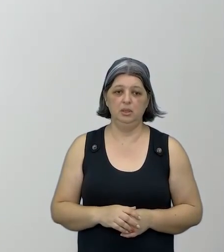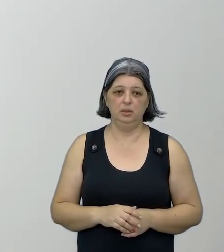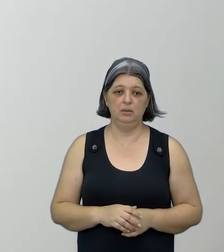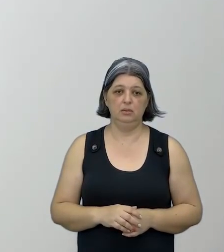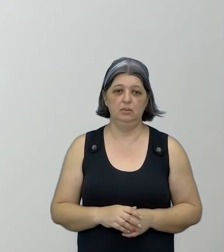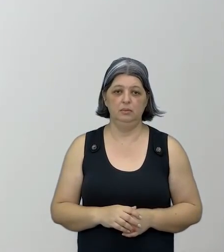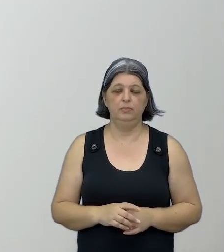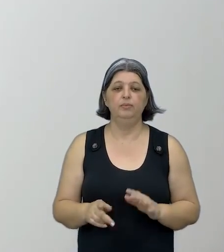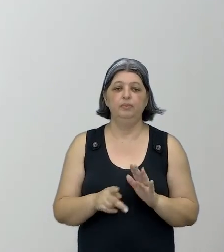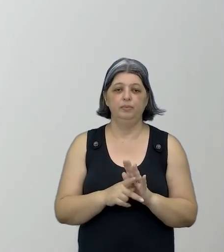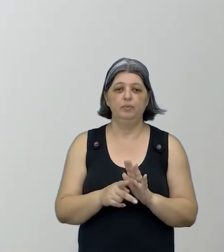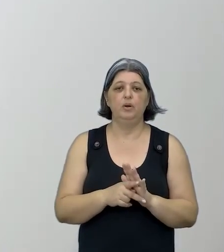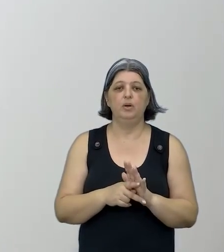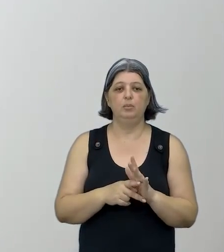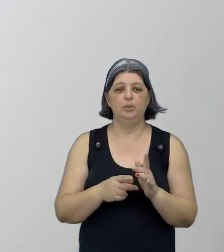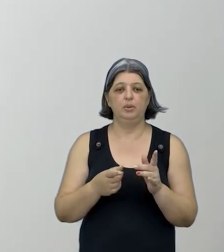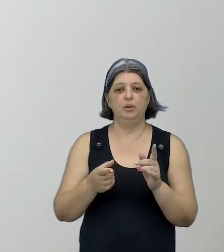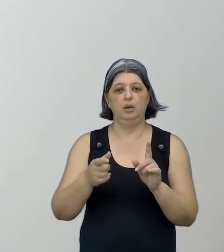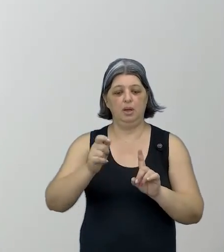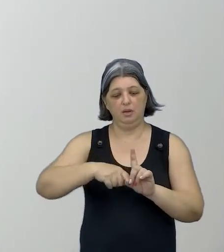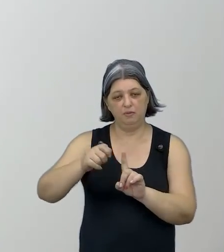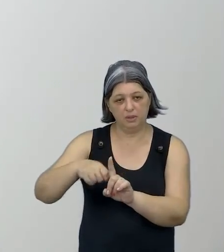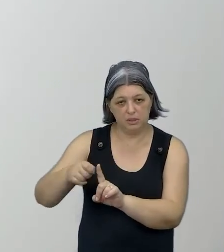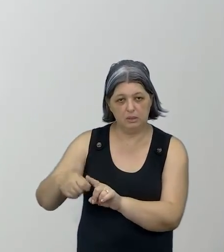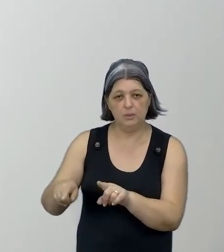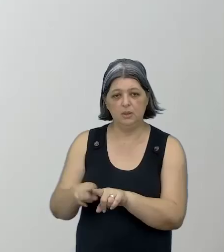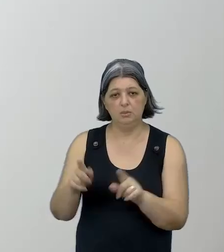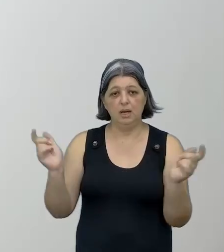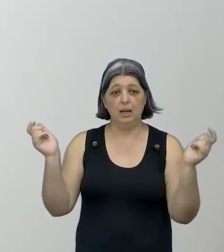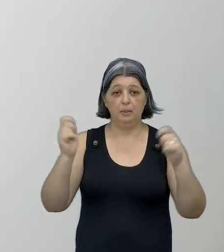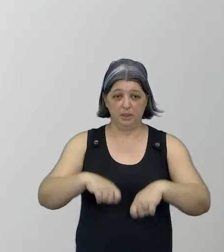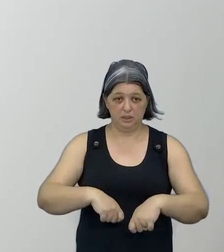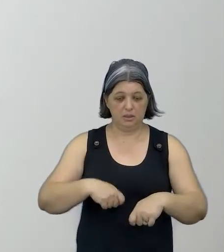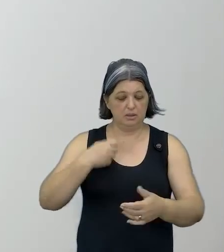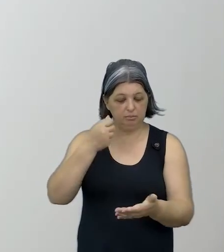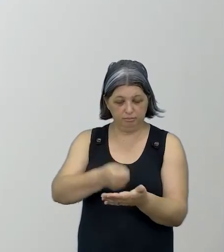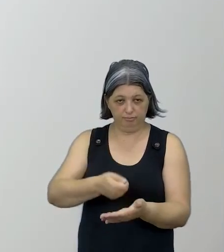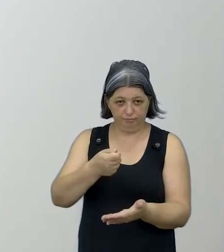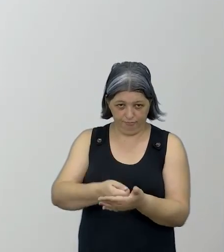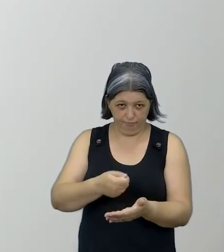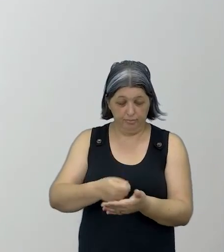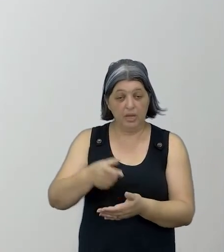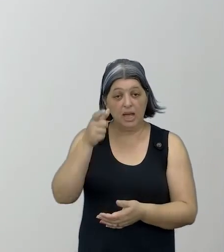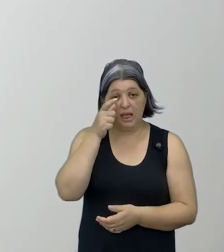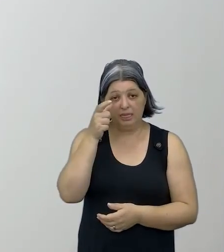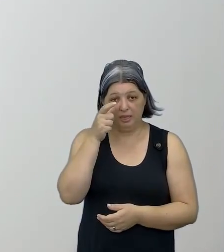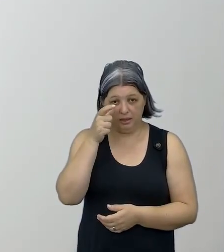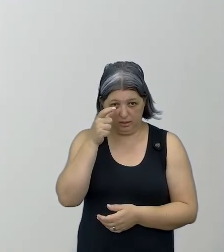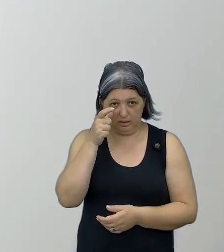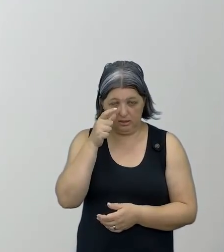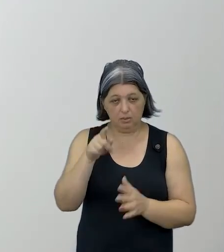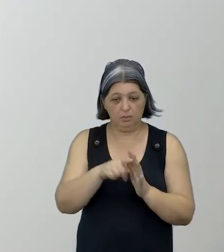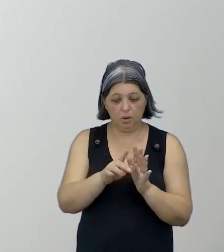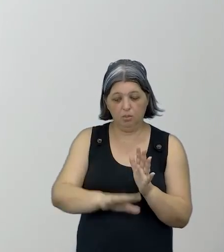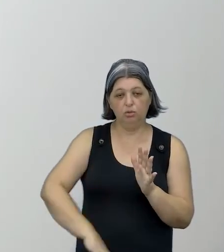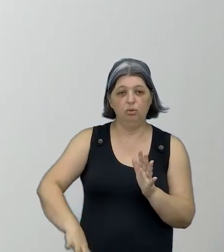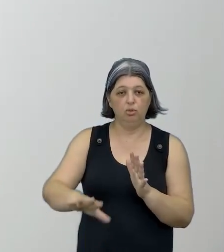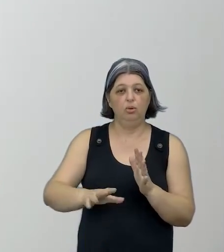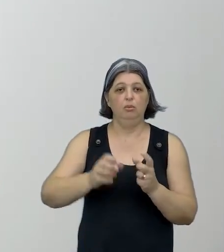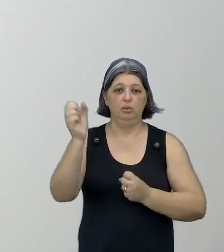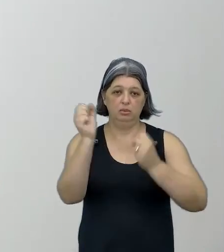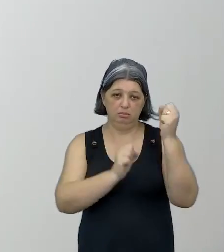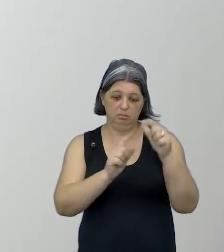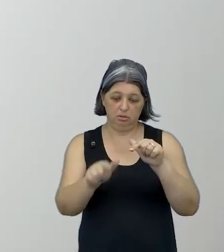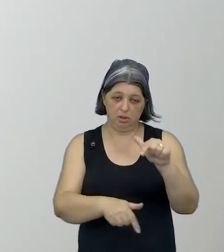relevância e financiamento, a capacidade dele lutar pelos interesses da classe operária acaba ficando